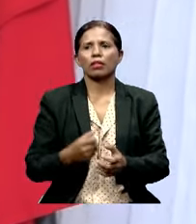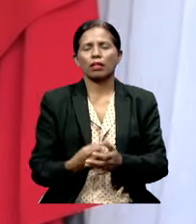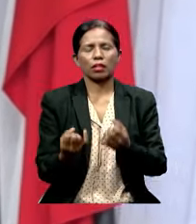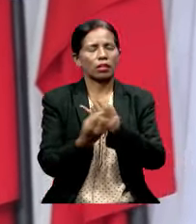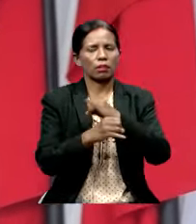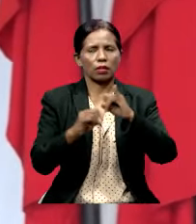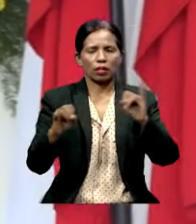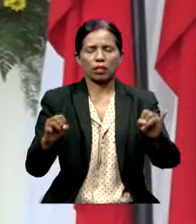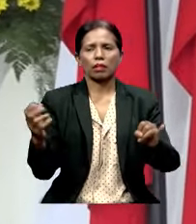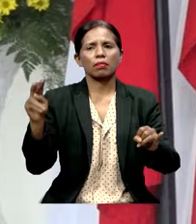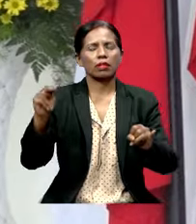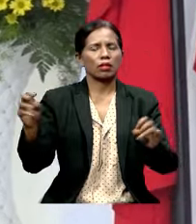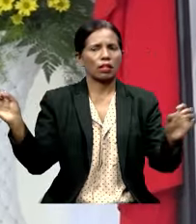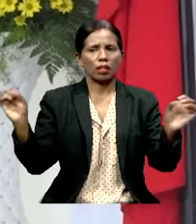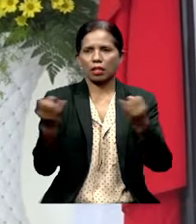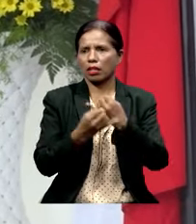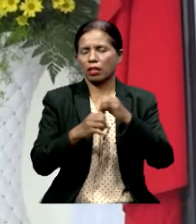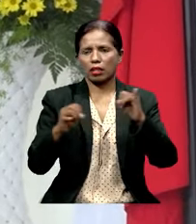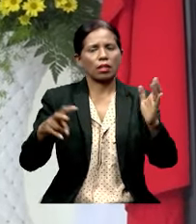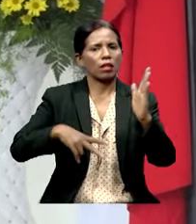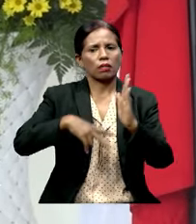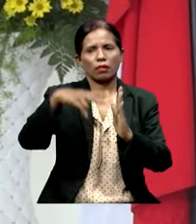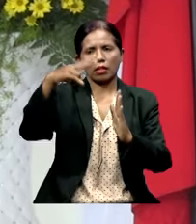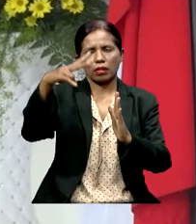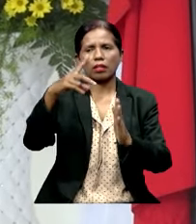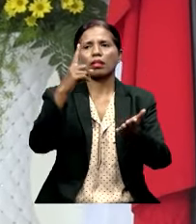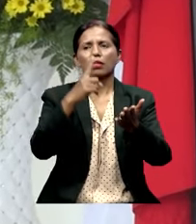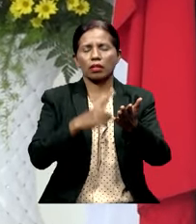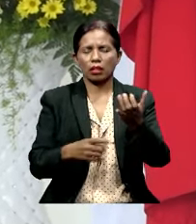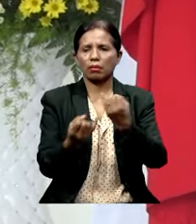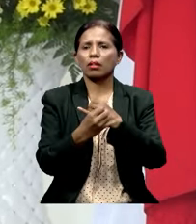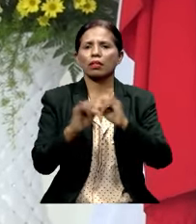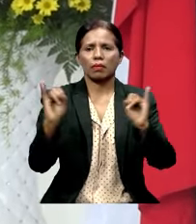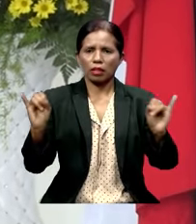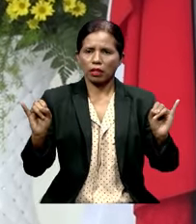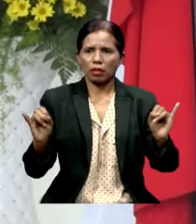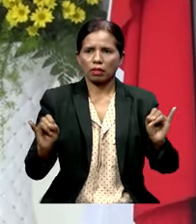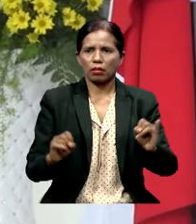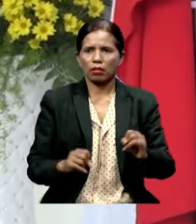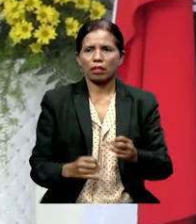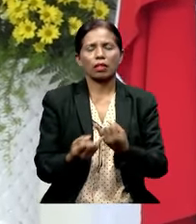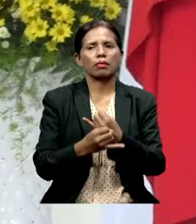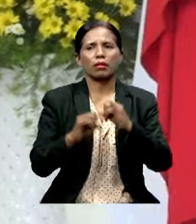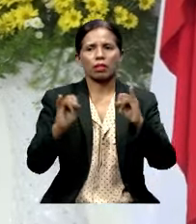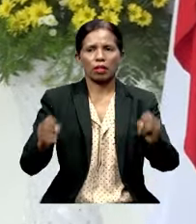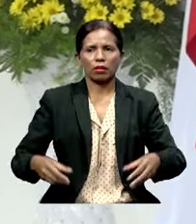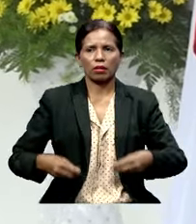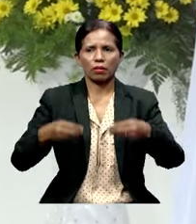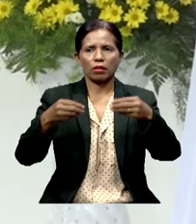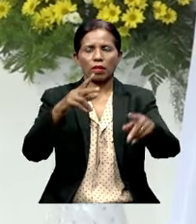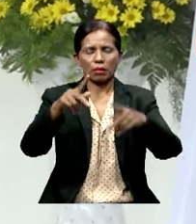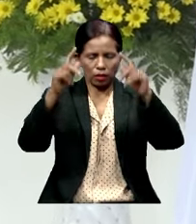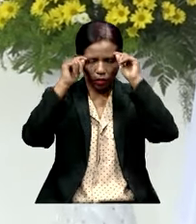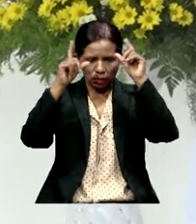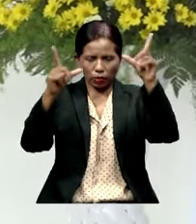não é laíra ali o valor. Se ele é o Cumã. Ah, o Cumã não é, a tua lei, mas de Moro Anzir,